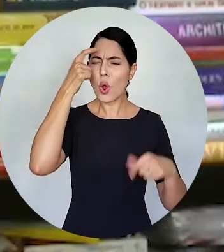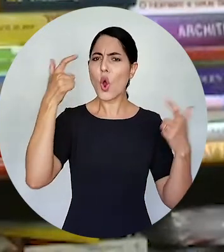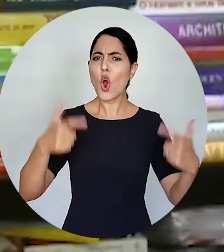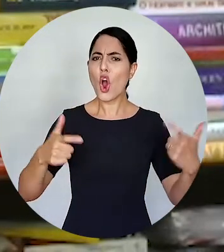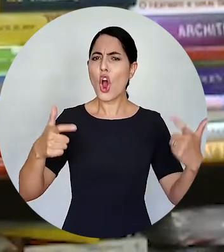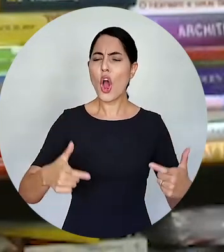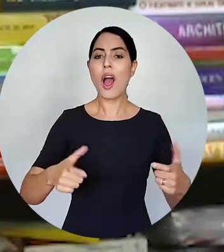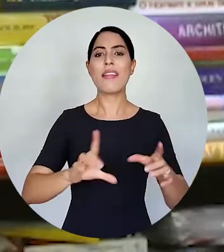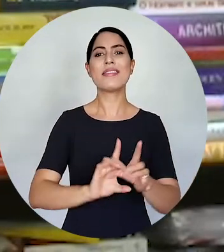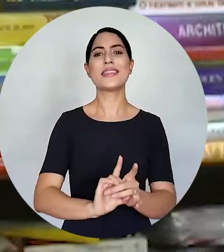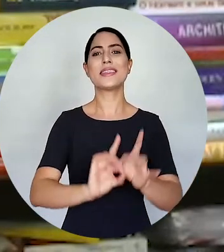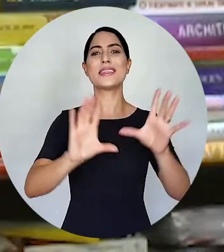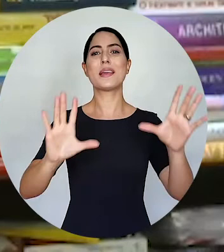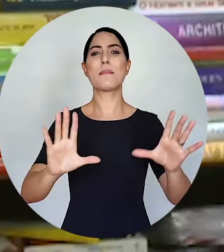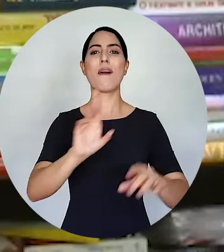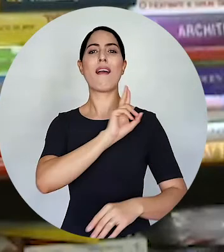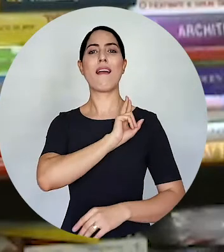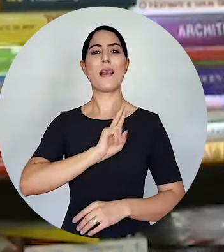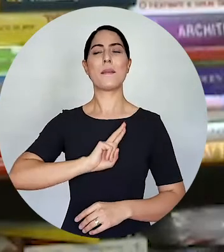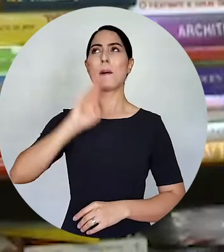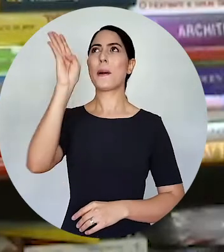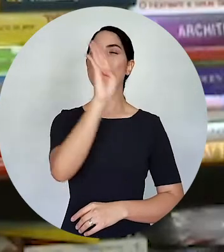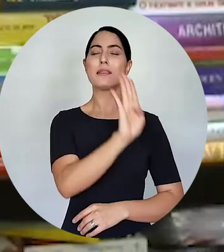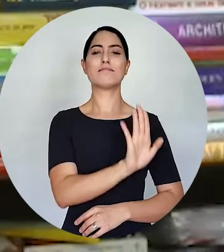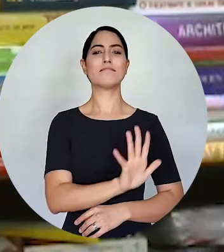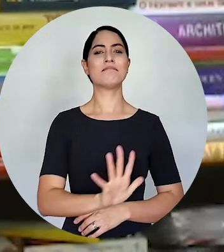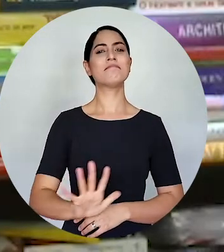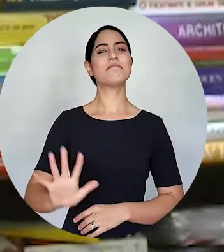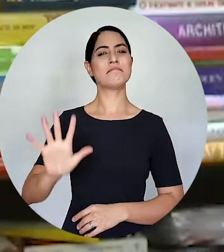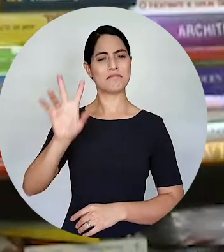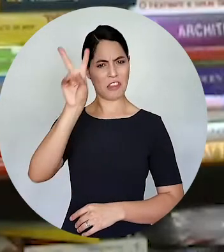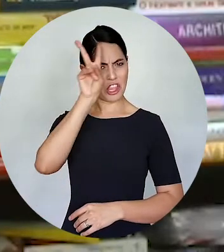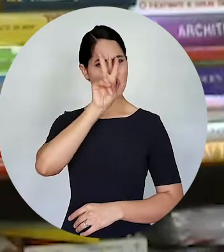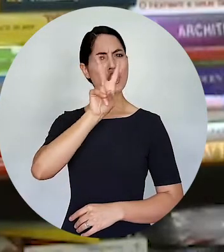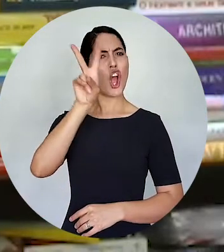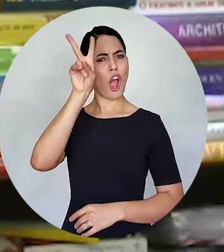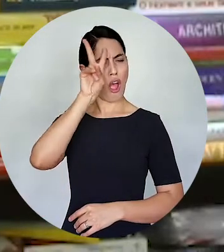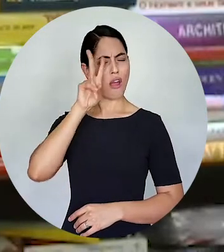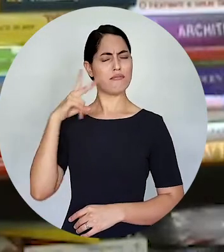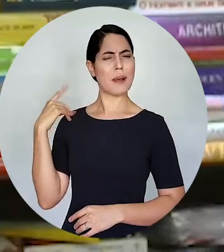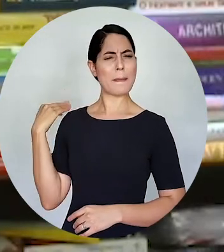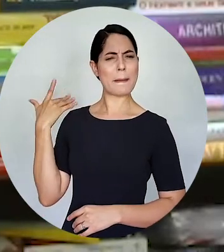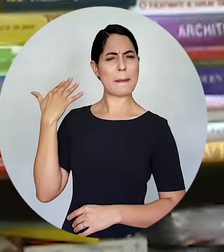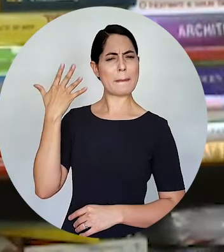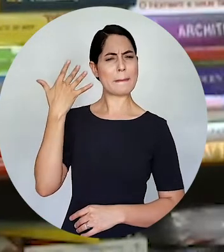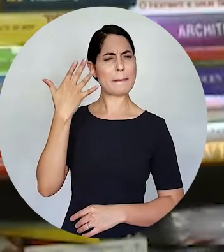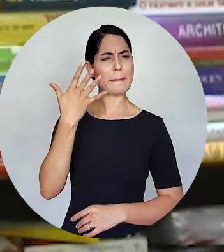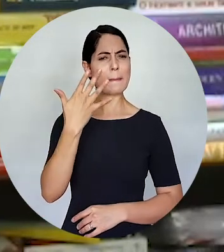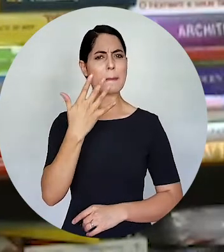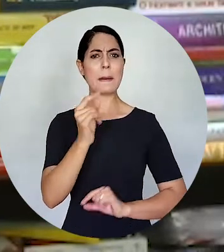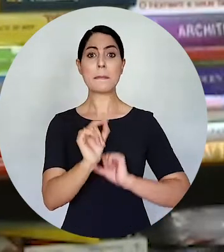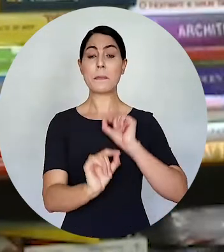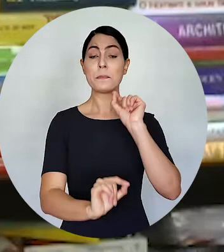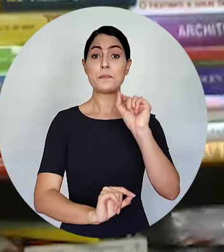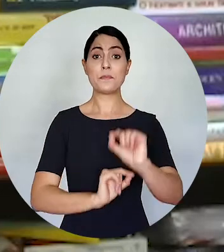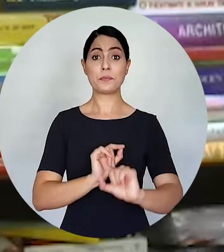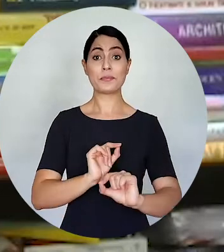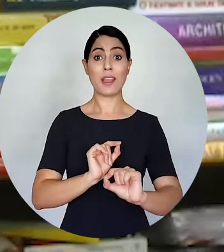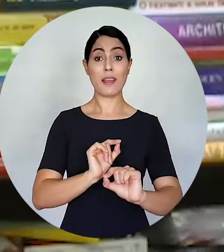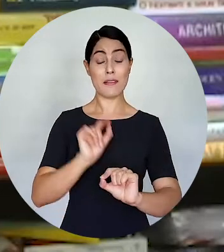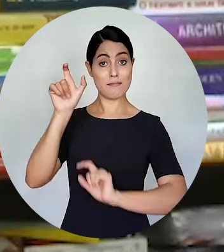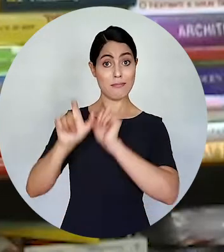nossa democracia, que está na base da nossa república, tem historicamente contado com a